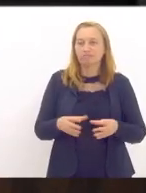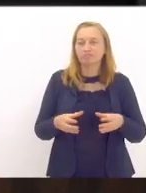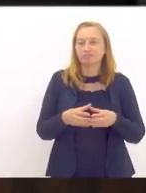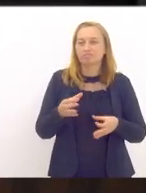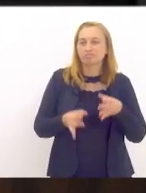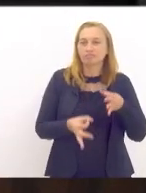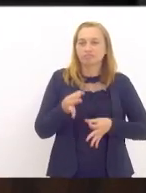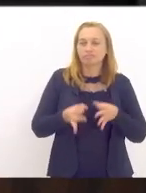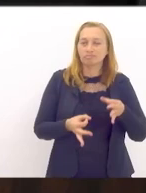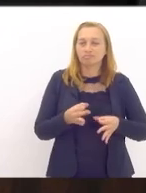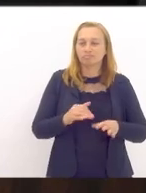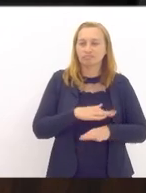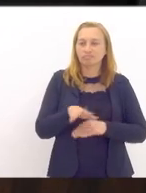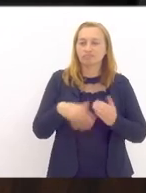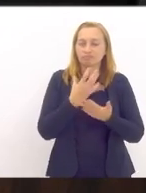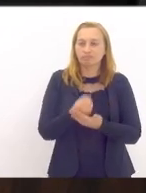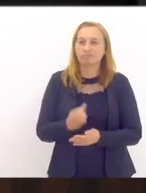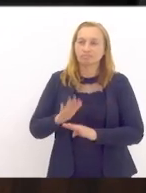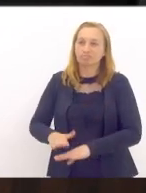de construção justiça